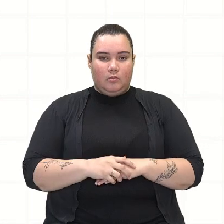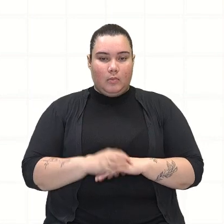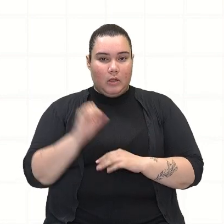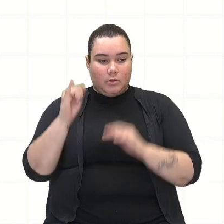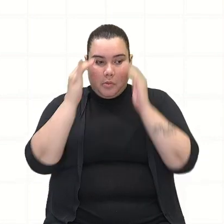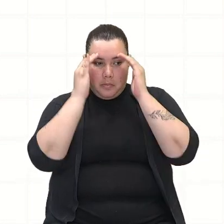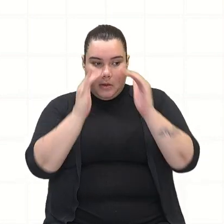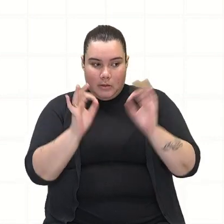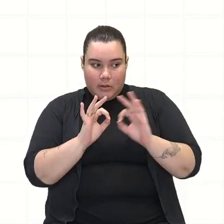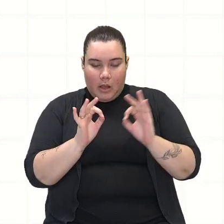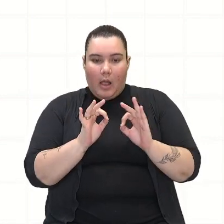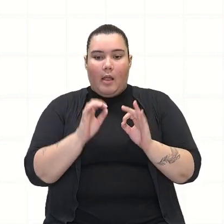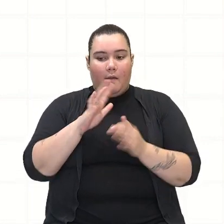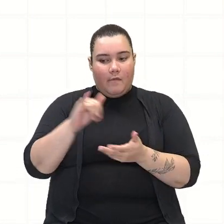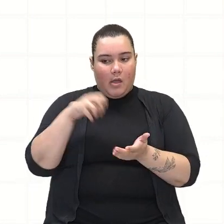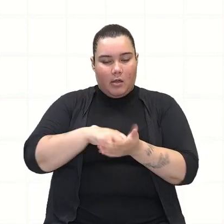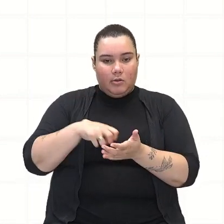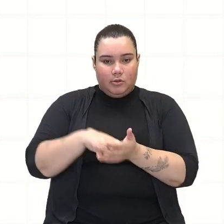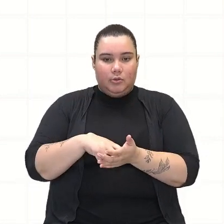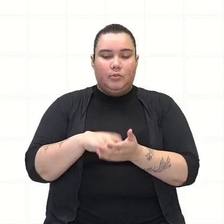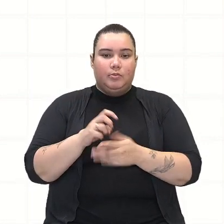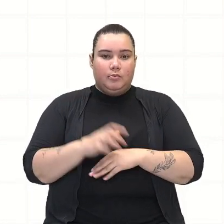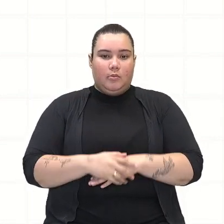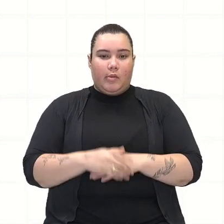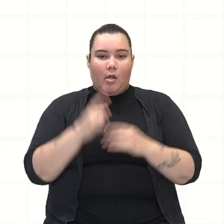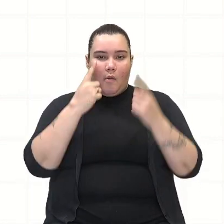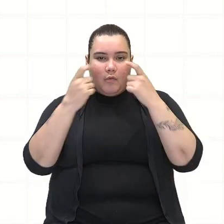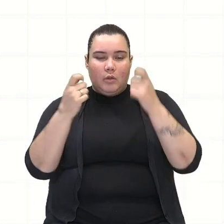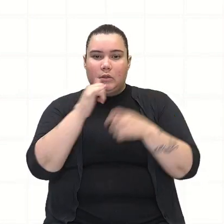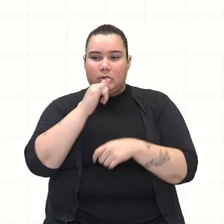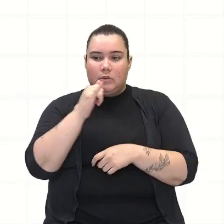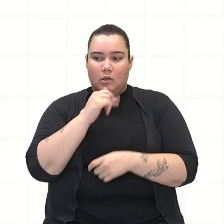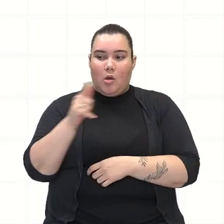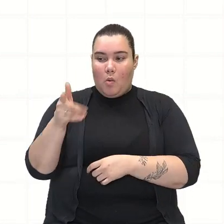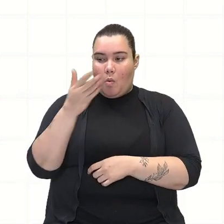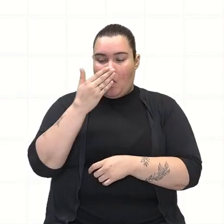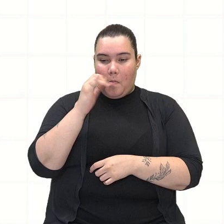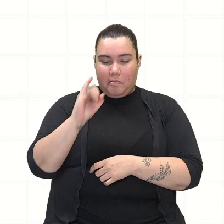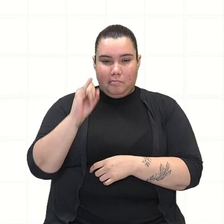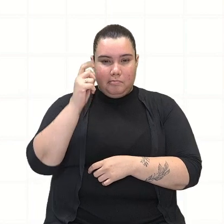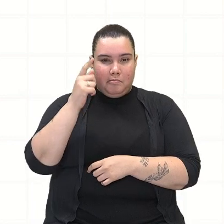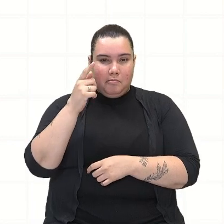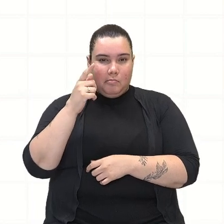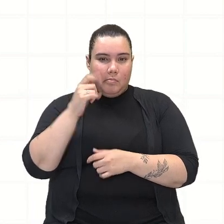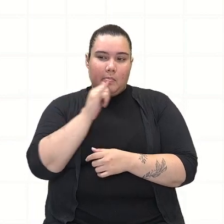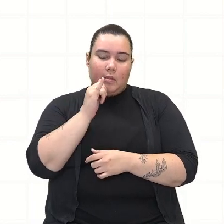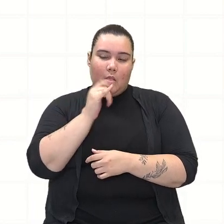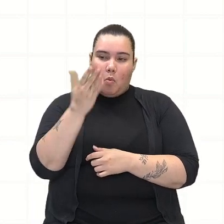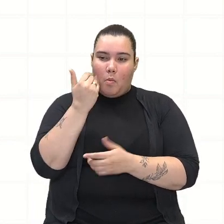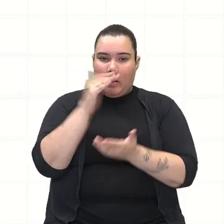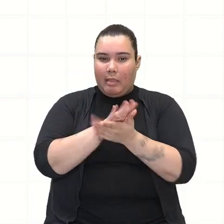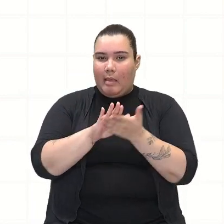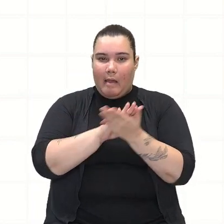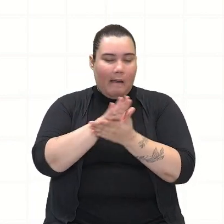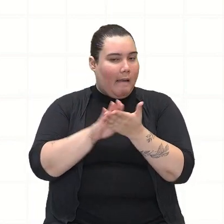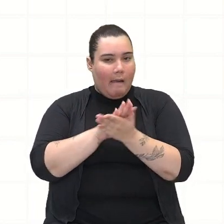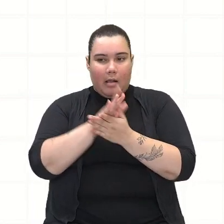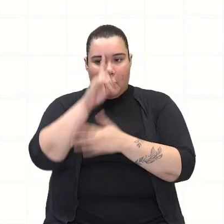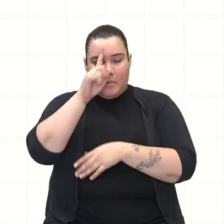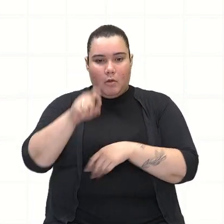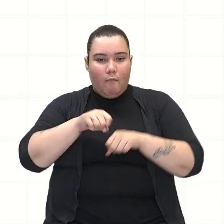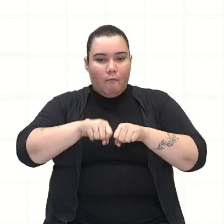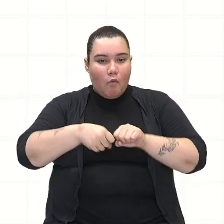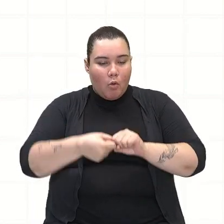ela se dava de várias formas, tirando a refeição dos escravizados. A gente observa aqui na imagem do Debré